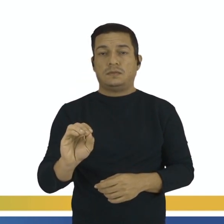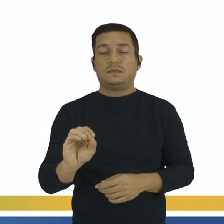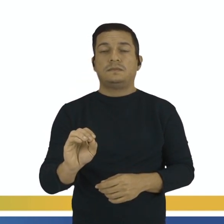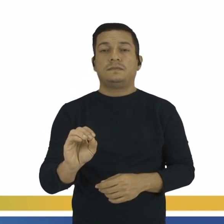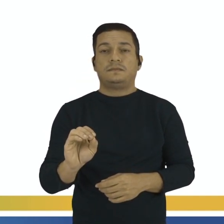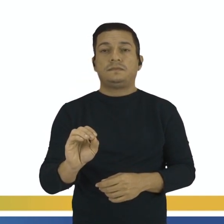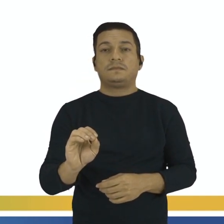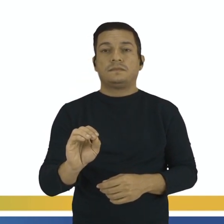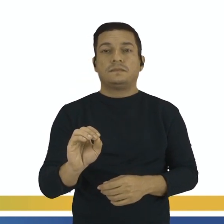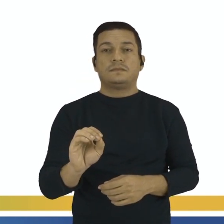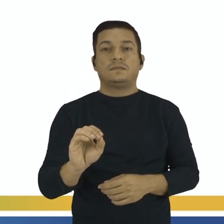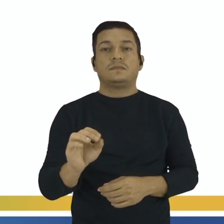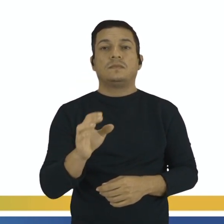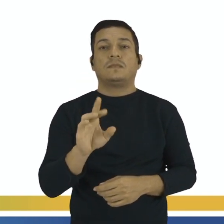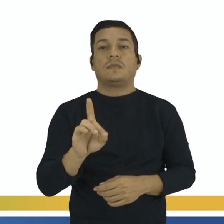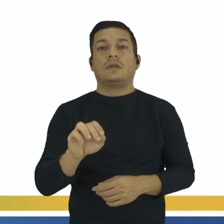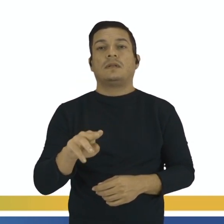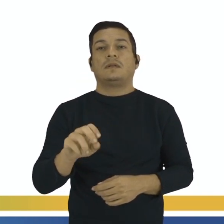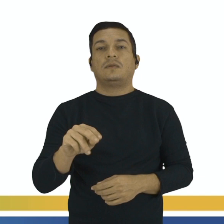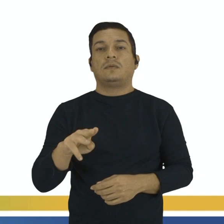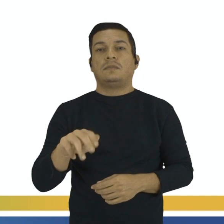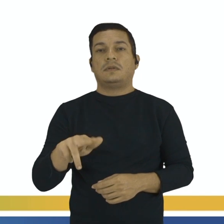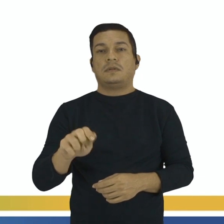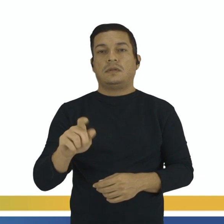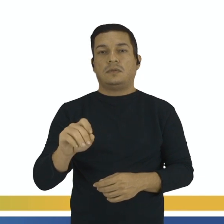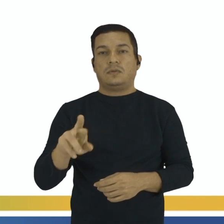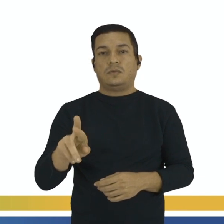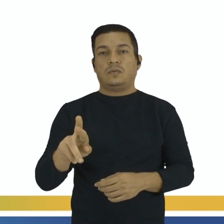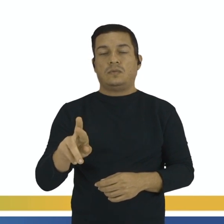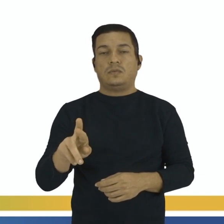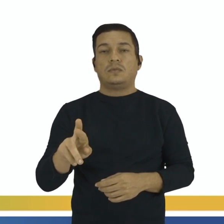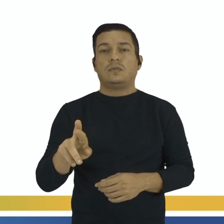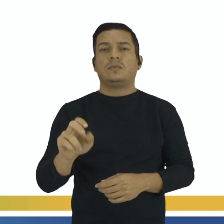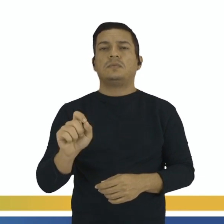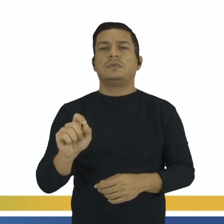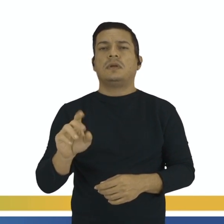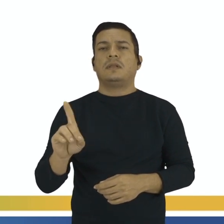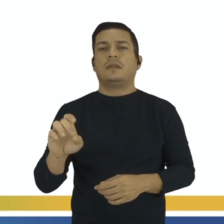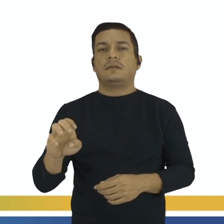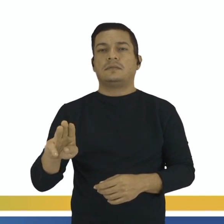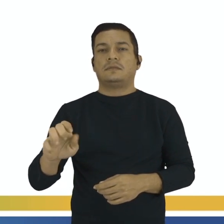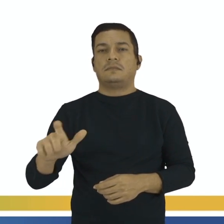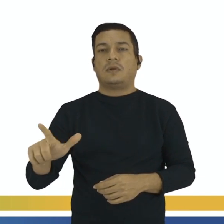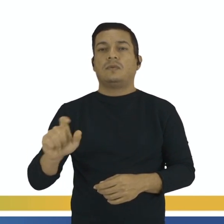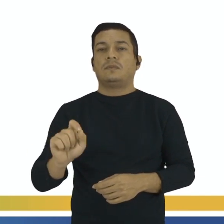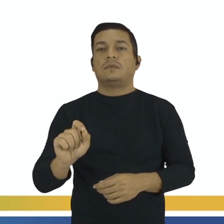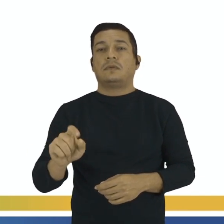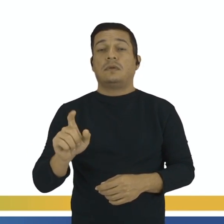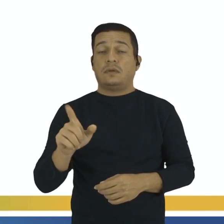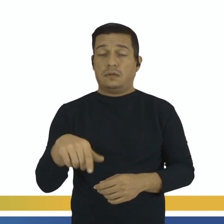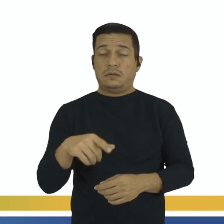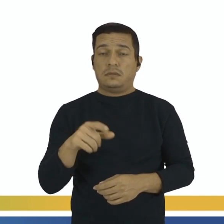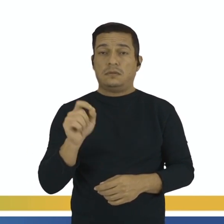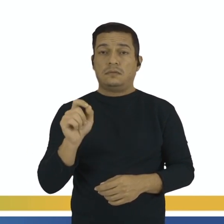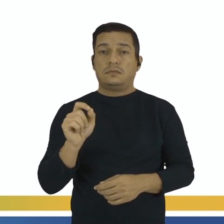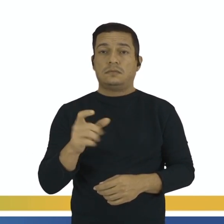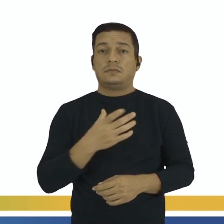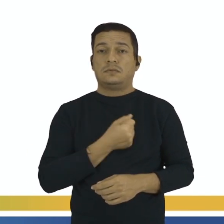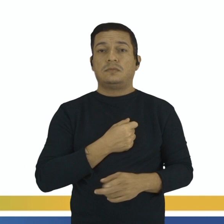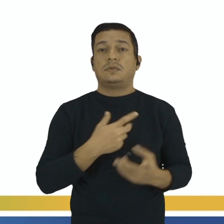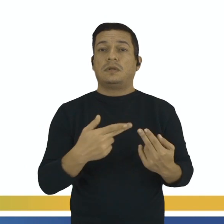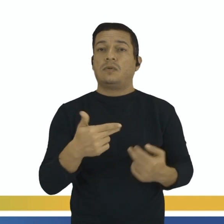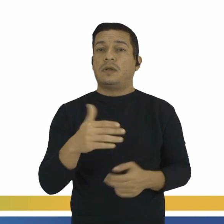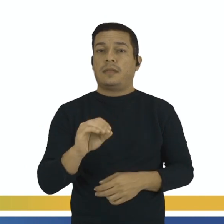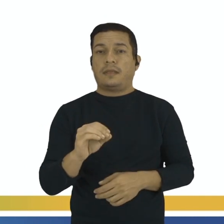ela com um denominador decimal. O que é um denominador decimal? É um denominador que é igual